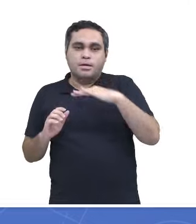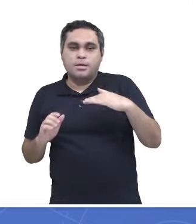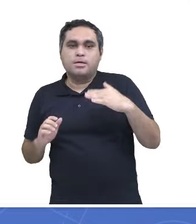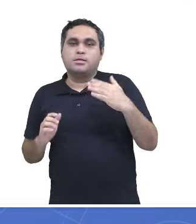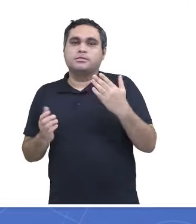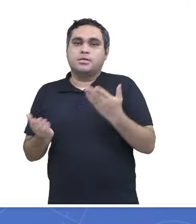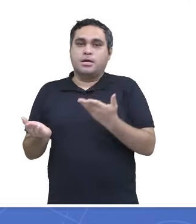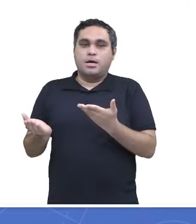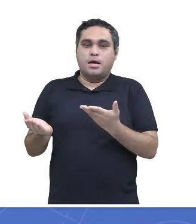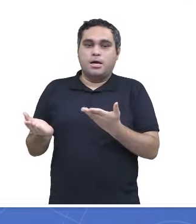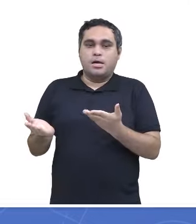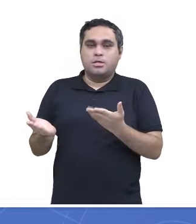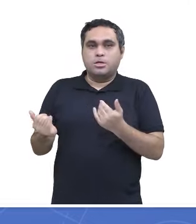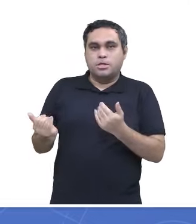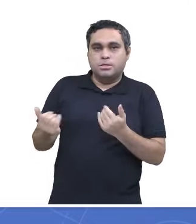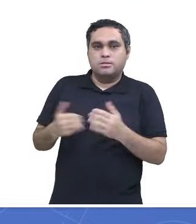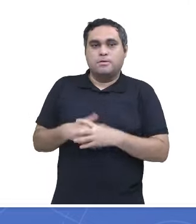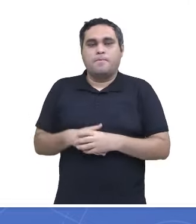questão E tem?